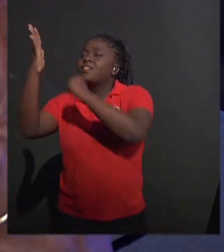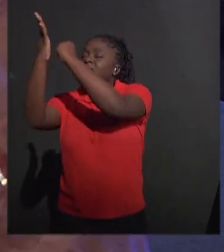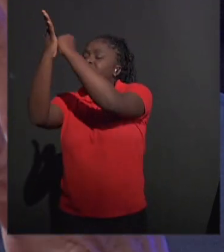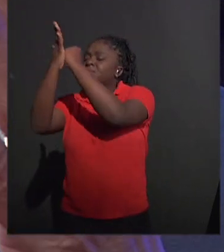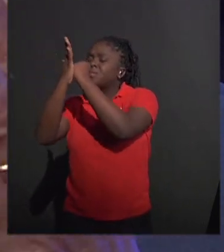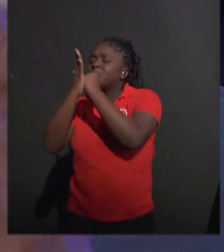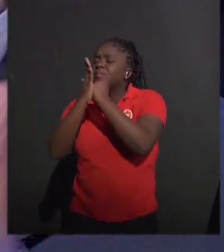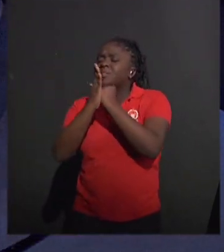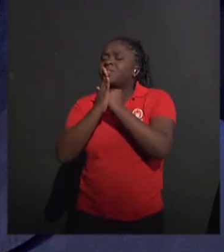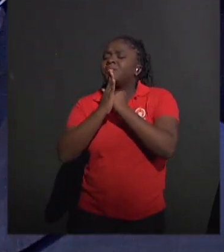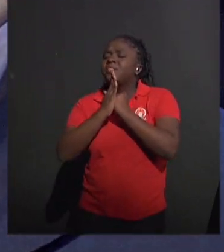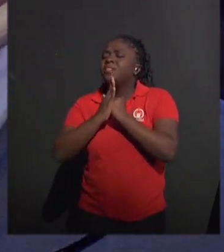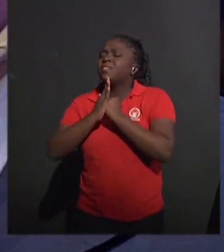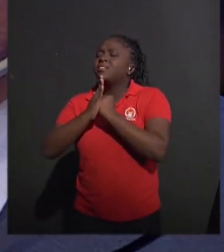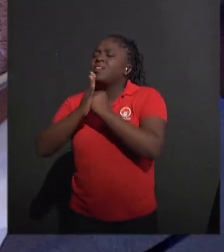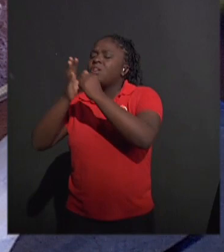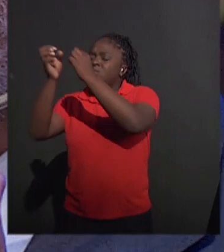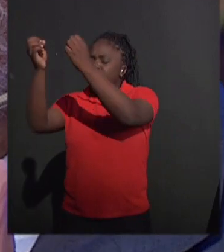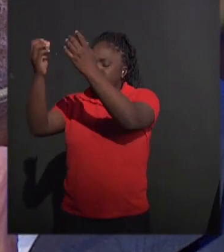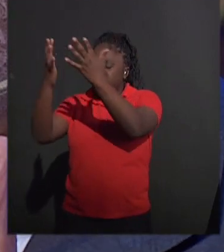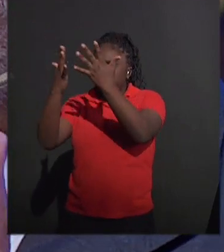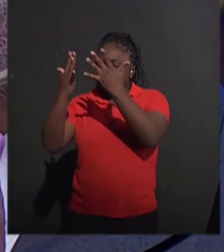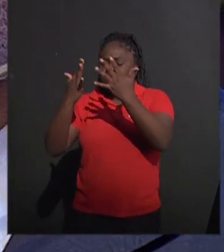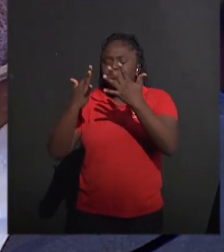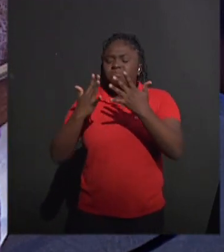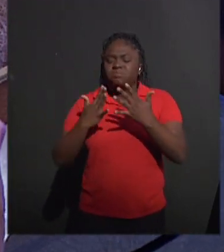socorro, venha a tua intervenção, Senhor.